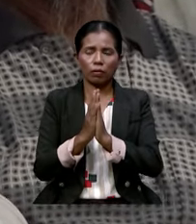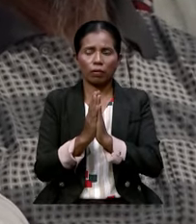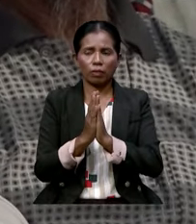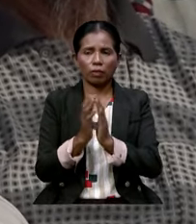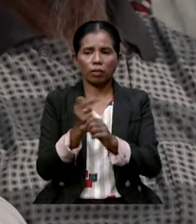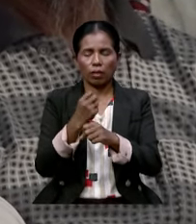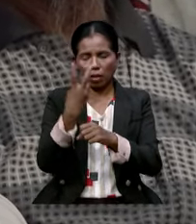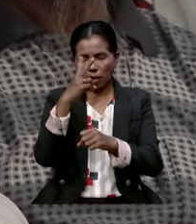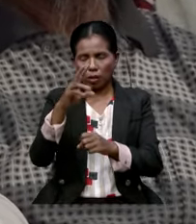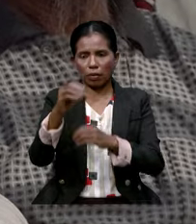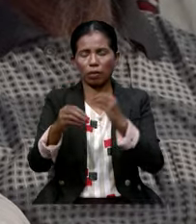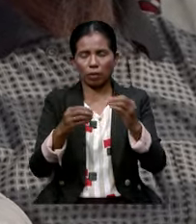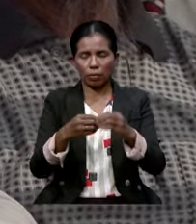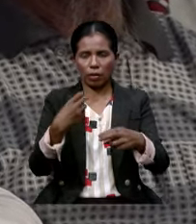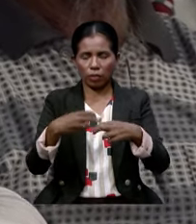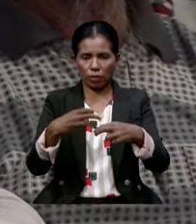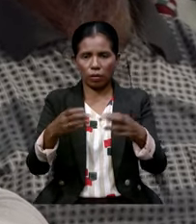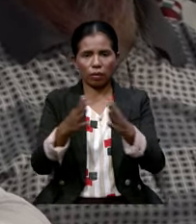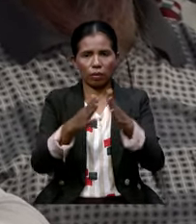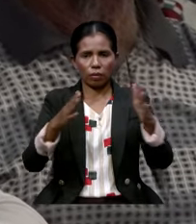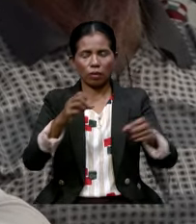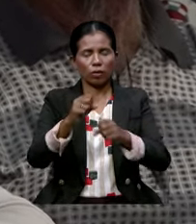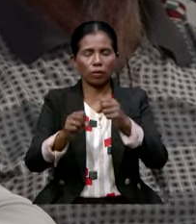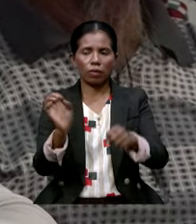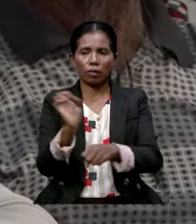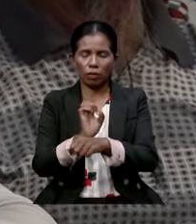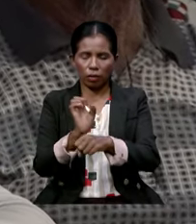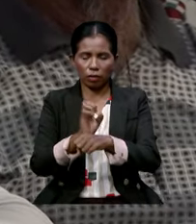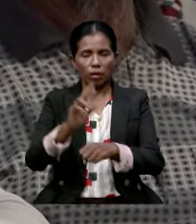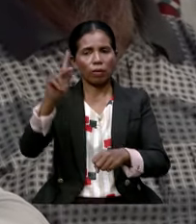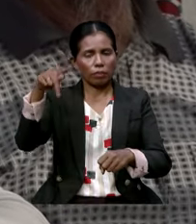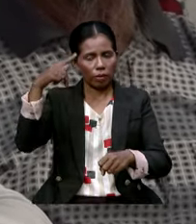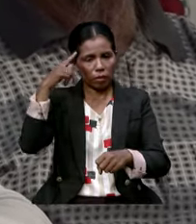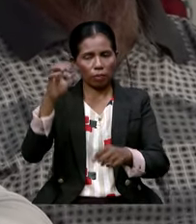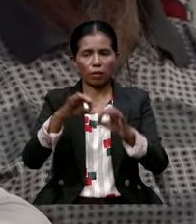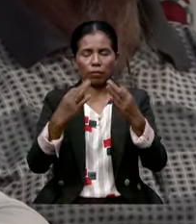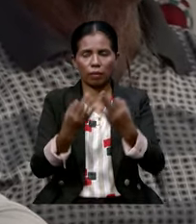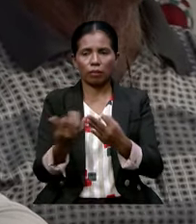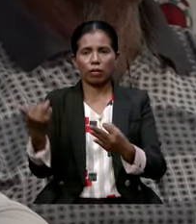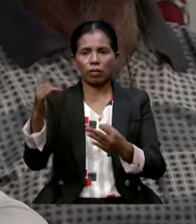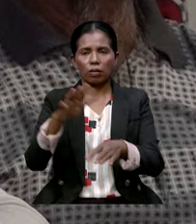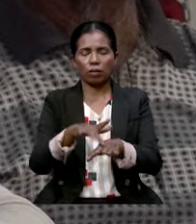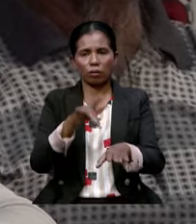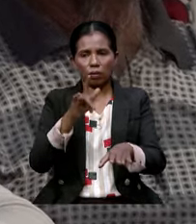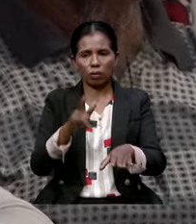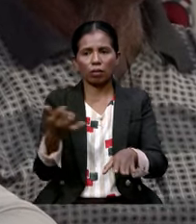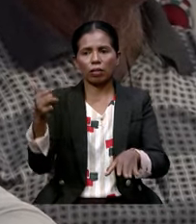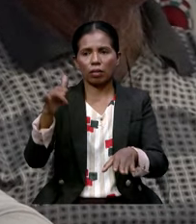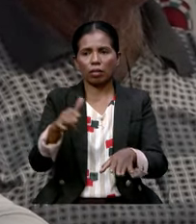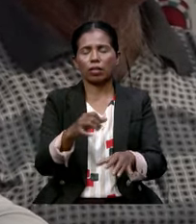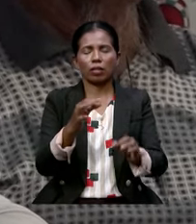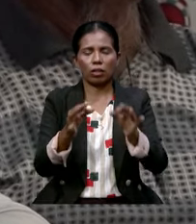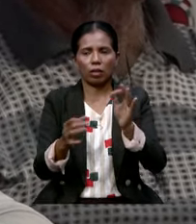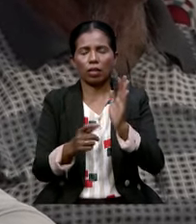ralou avaliação para impacto socioeconômico no psicológico da família Sira não é mais afetado. A tu